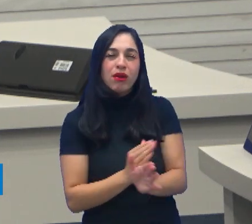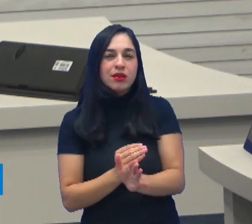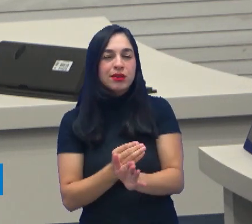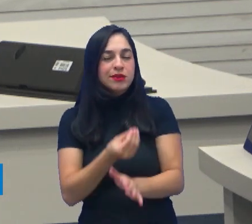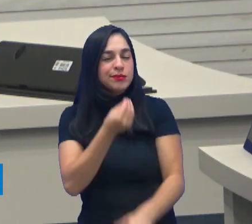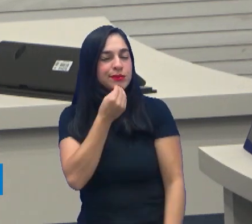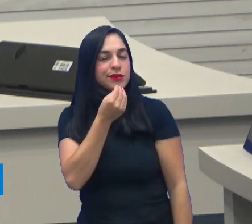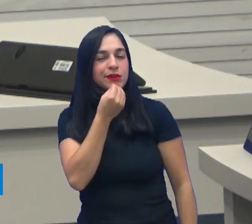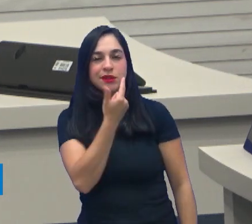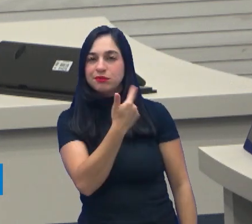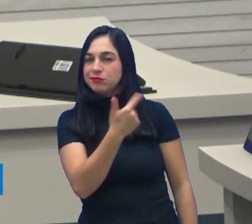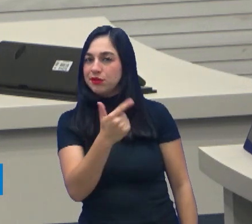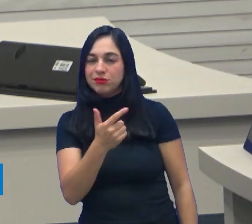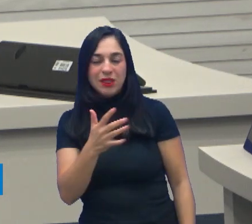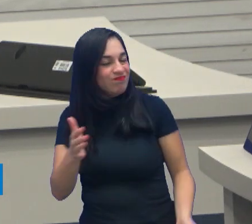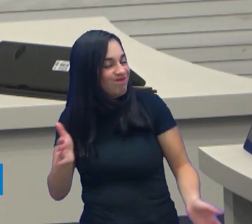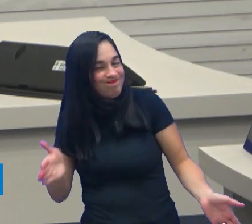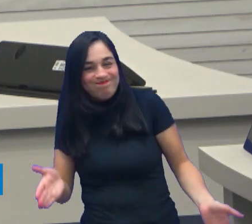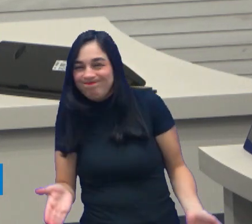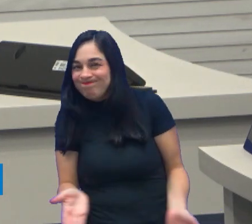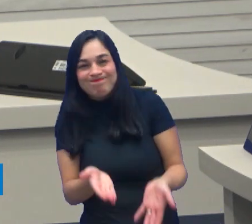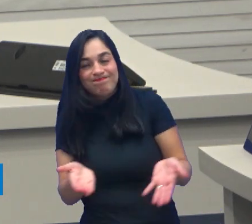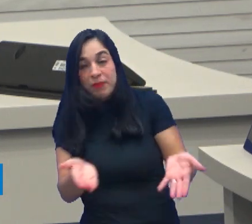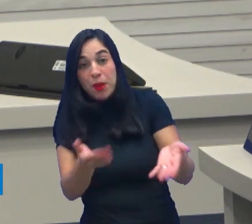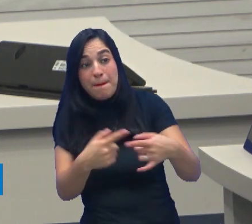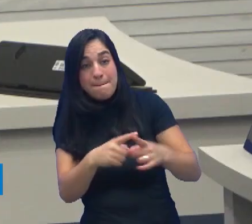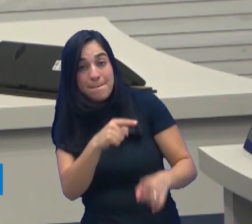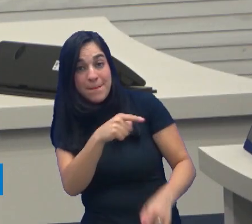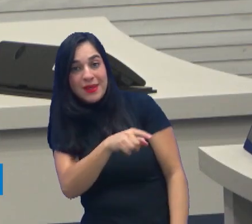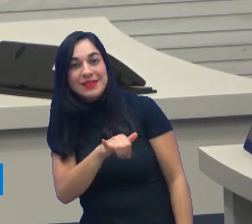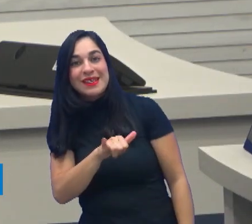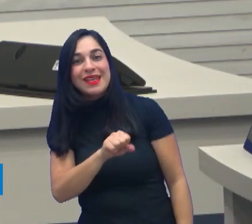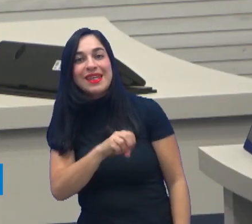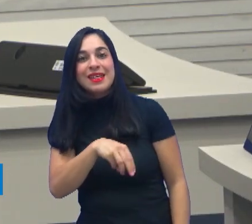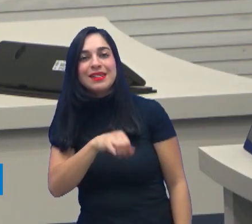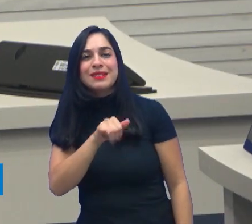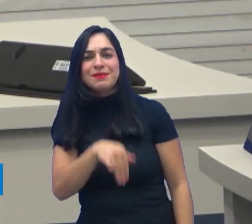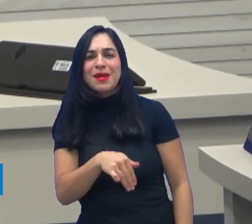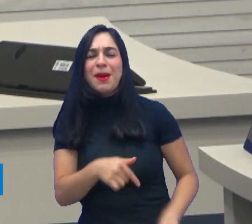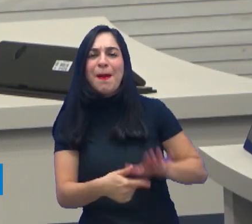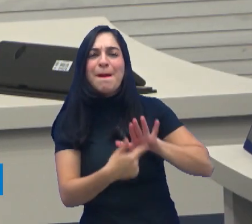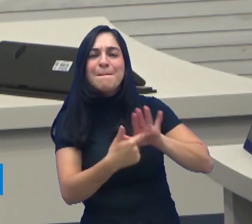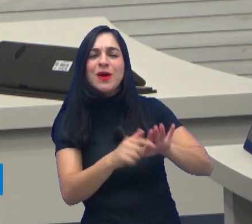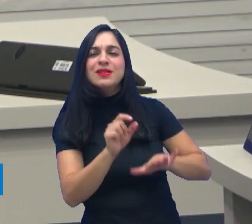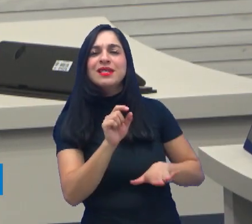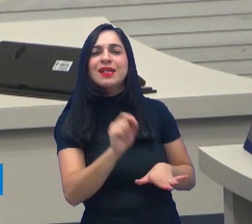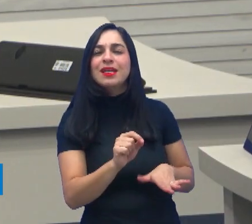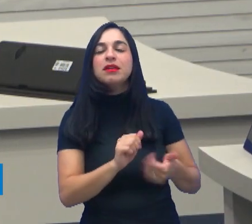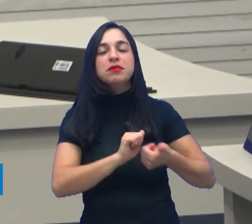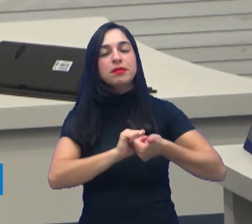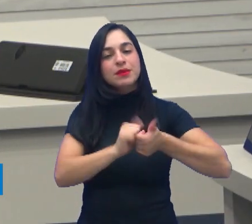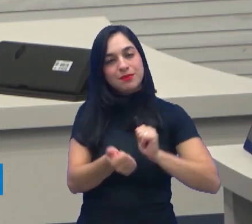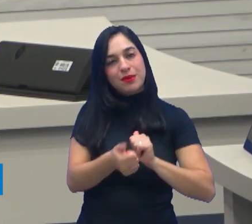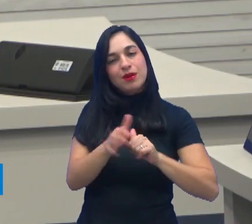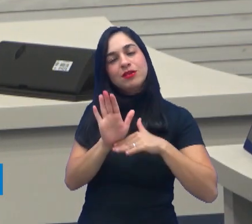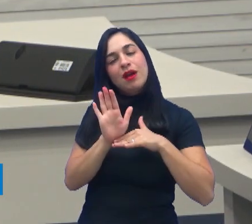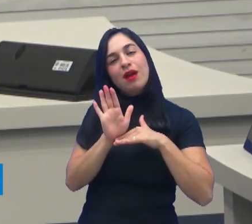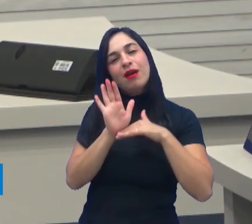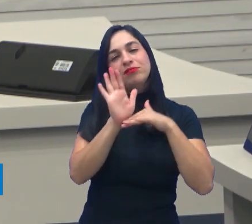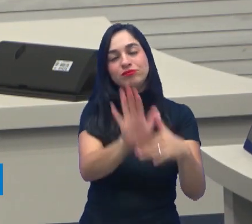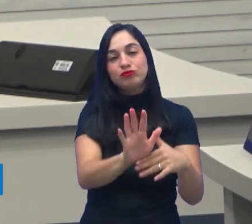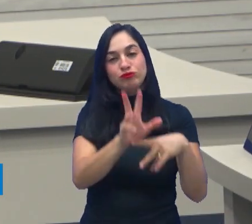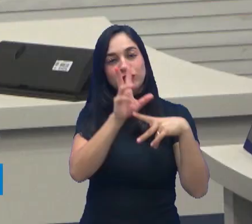incentivo, histórias como a da Yasmin mostram o quanto o esporte pode abrir caminhos, fortalecer sonhos